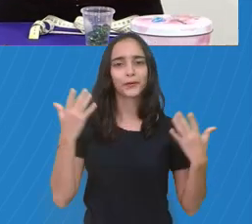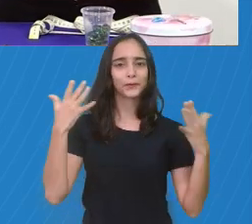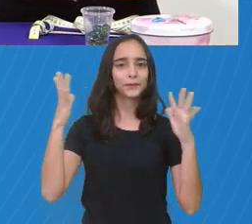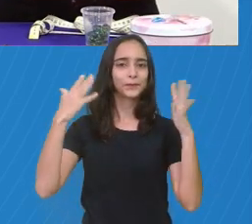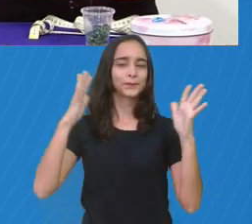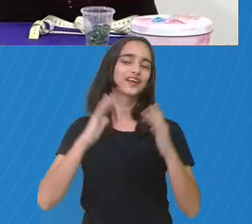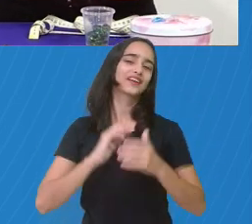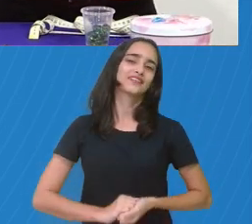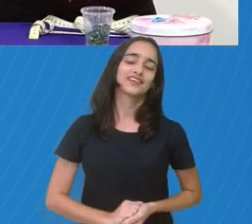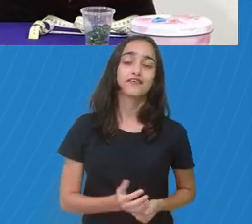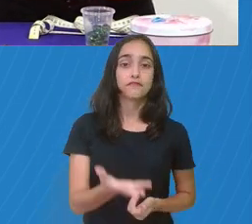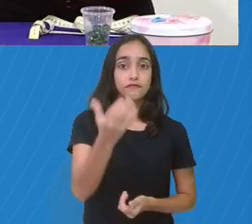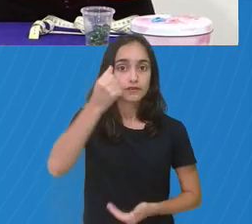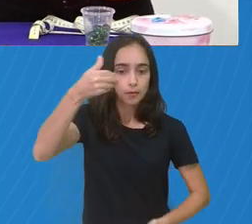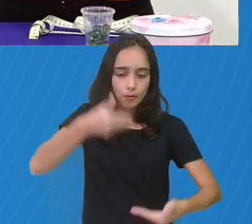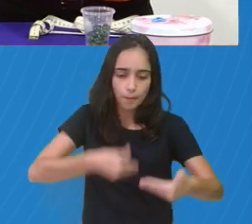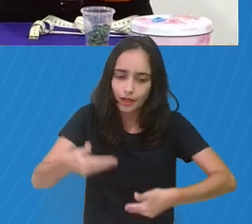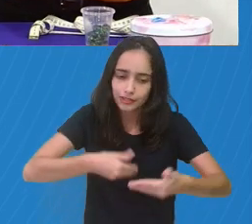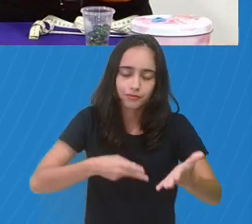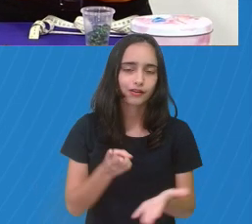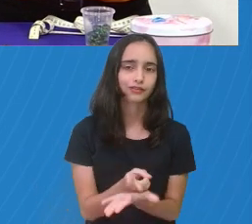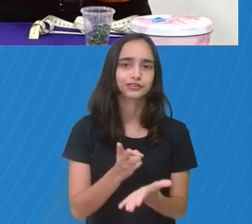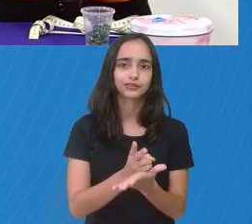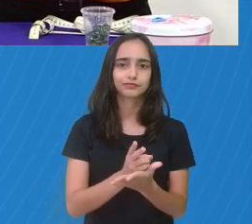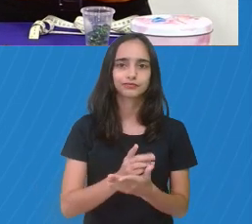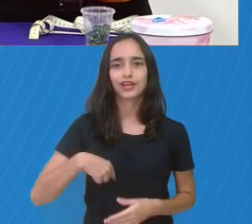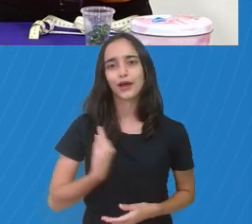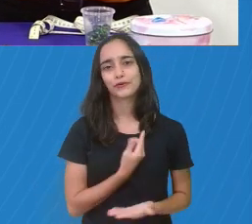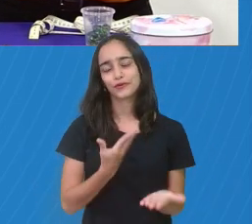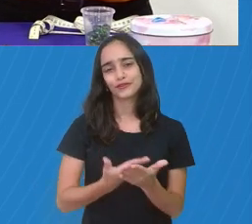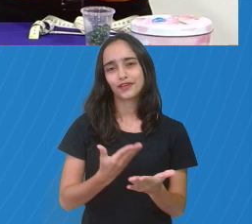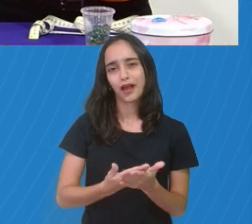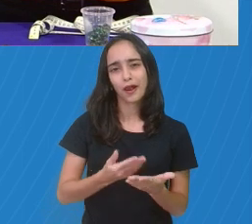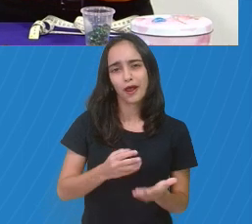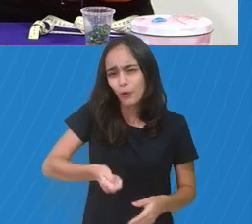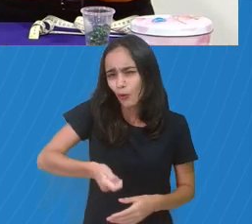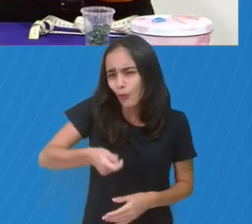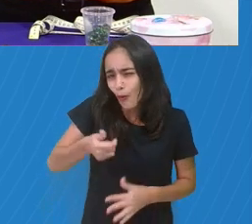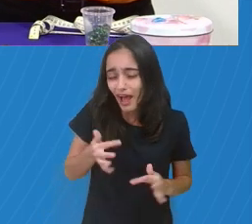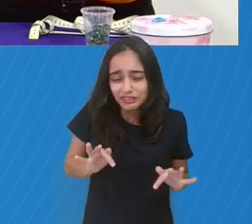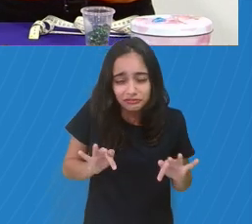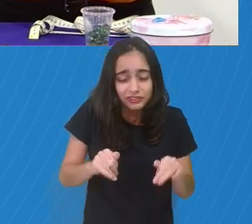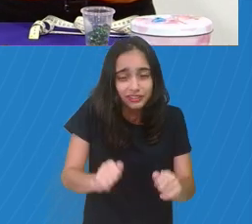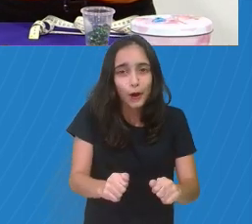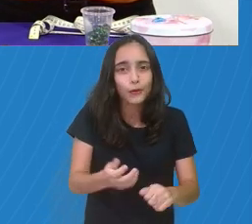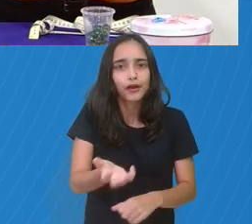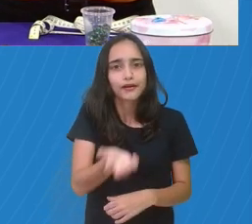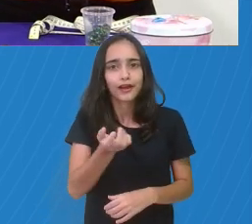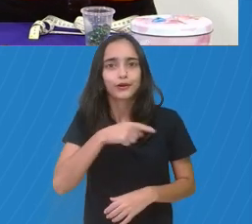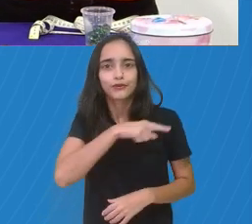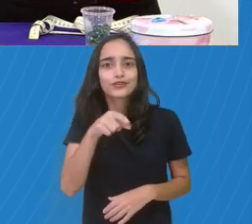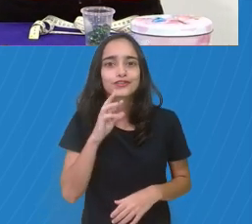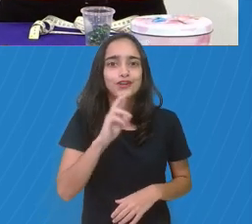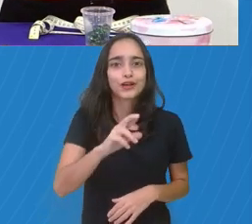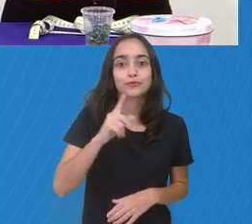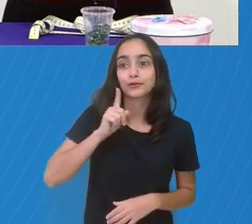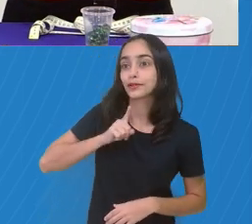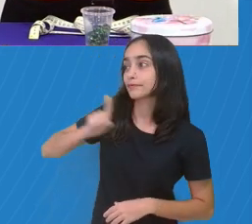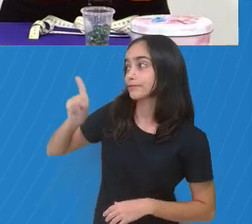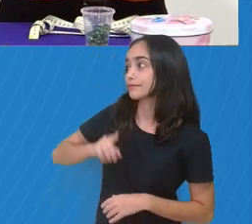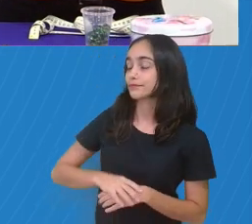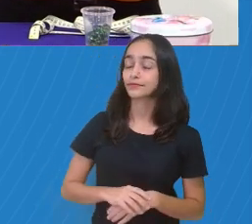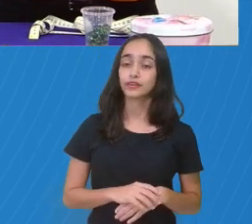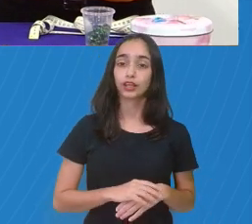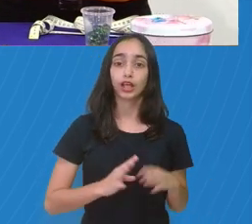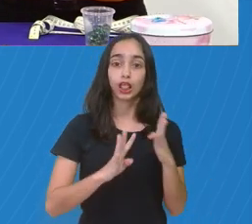Lázaro? E vamos participando. Nossa aula, né, tá chegando ao fim e eu quero que vocês respondam essa daí, ó. Na